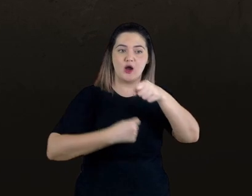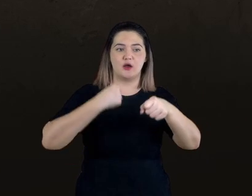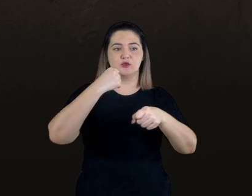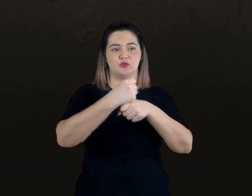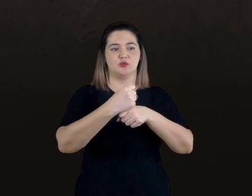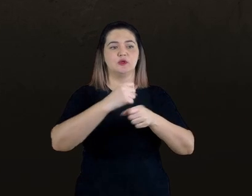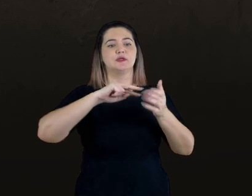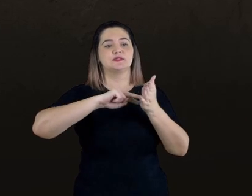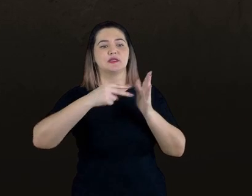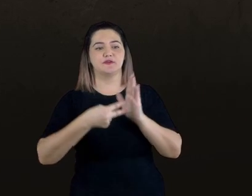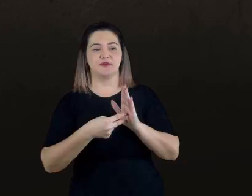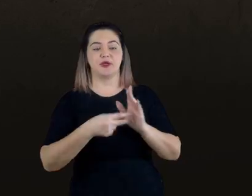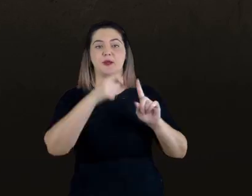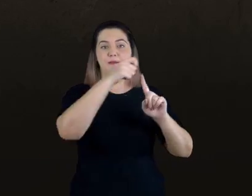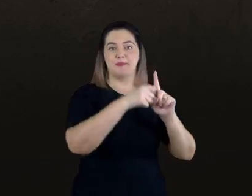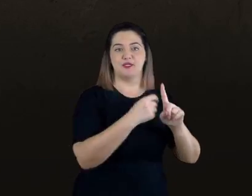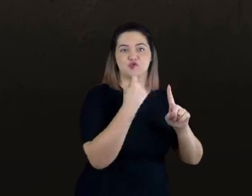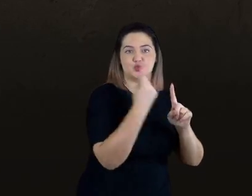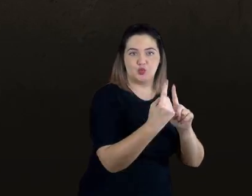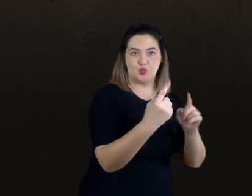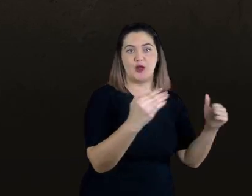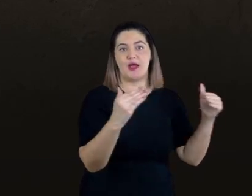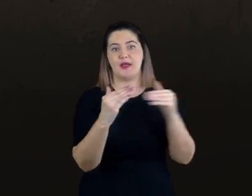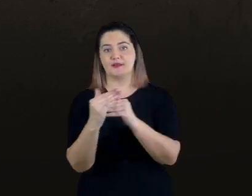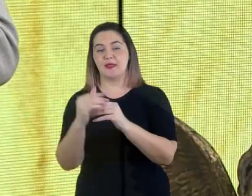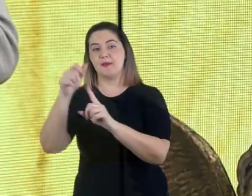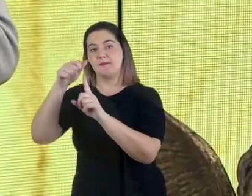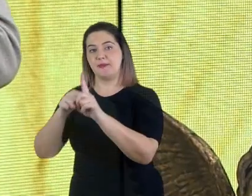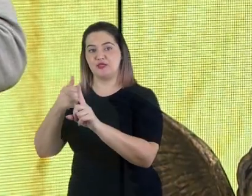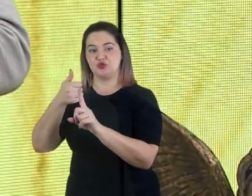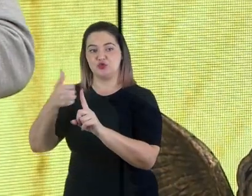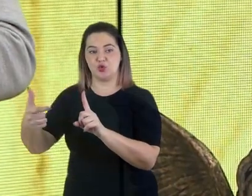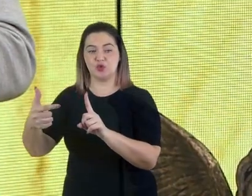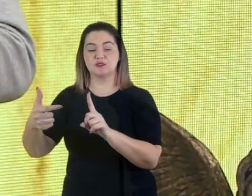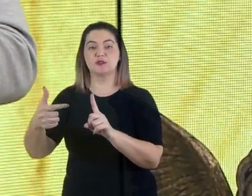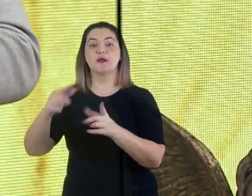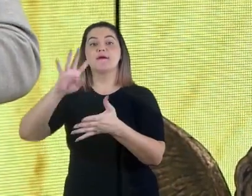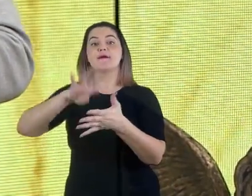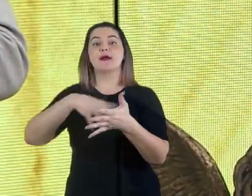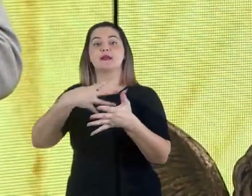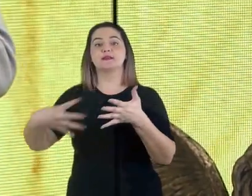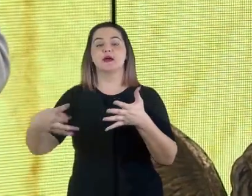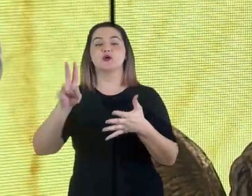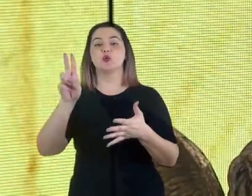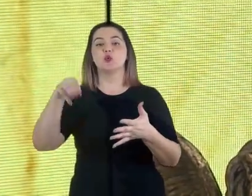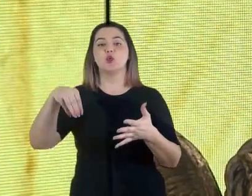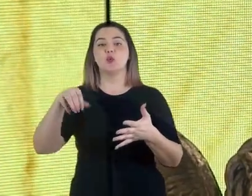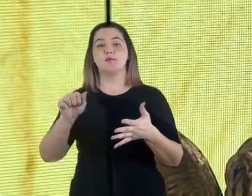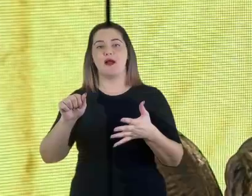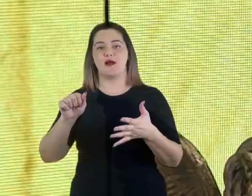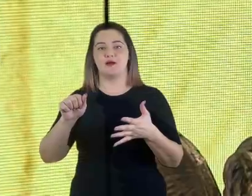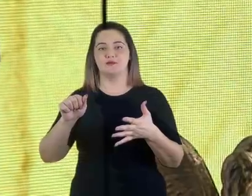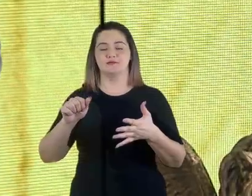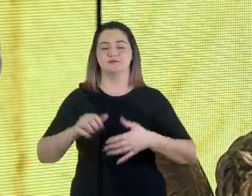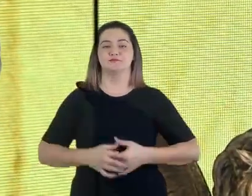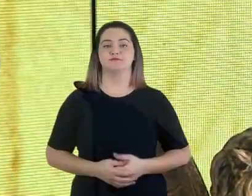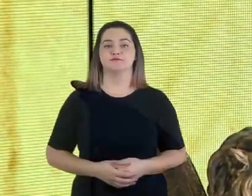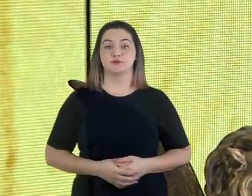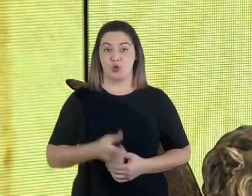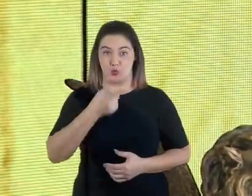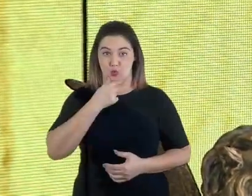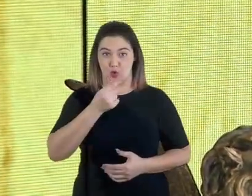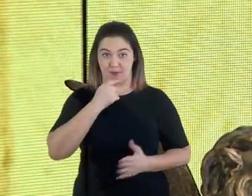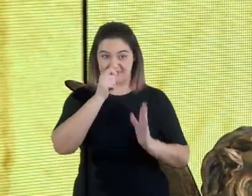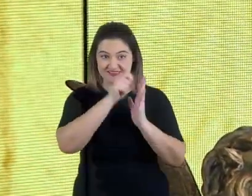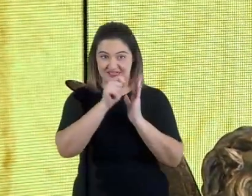mês 1 ao mês 12 do calendário de Umma. O escriba que produziu essa tabuleta cuneiforme calcula